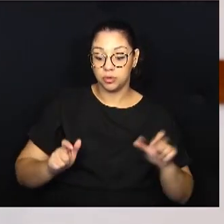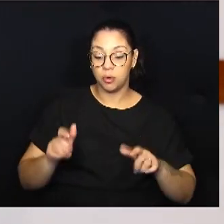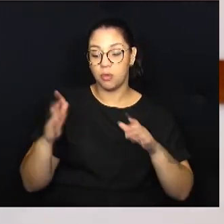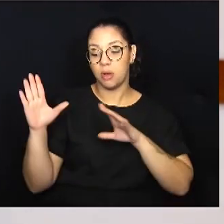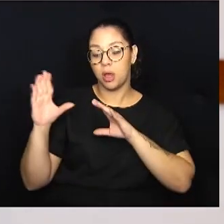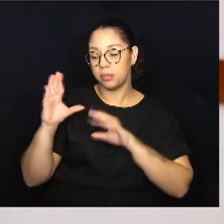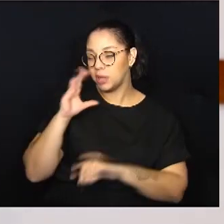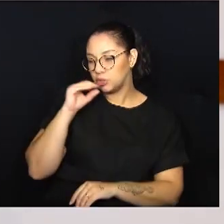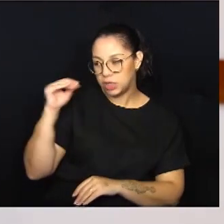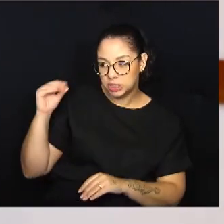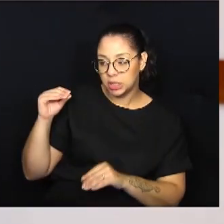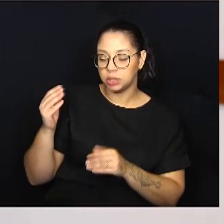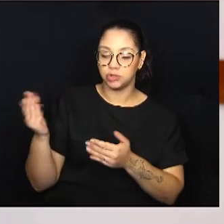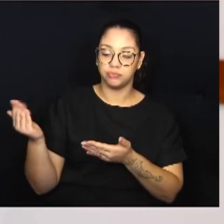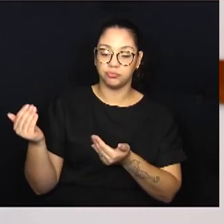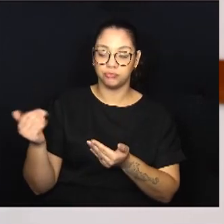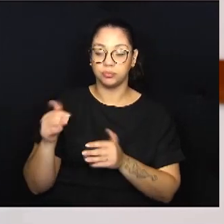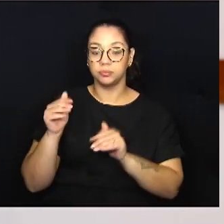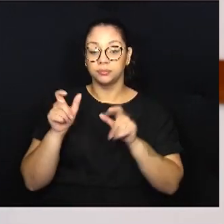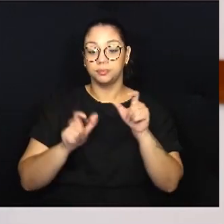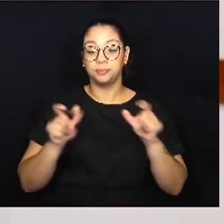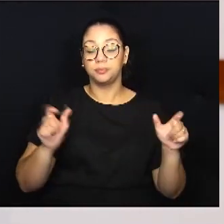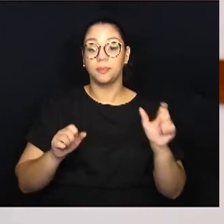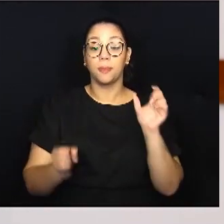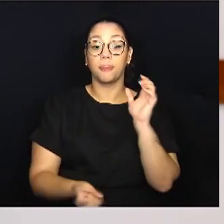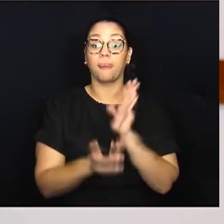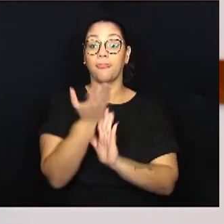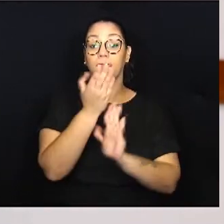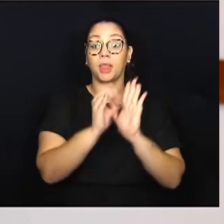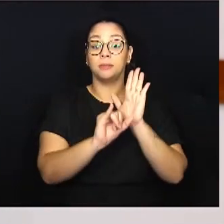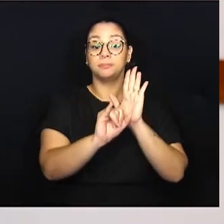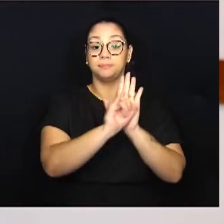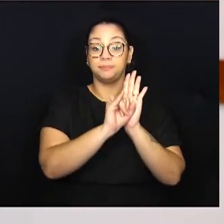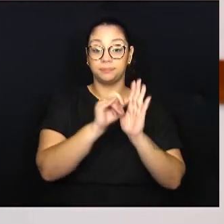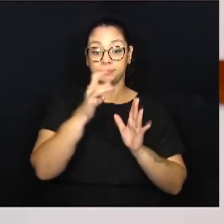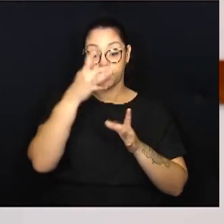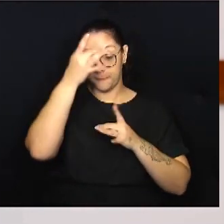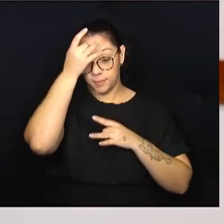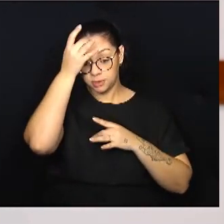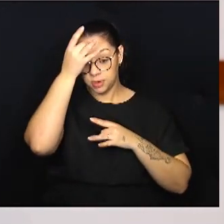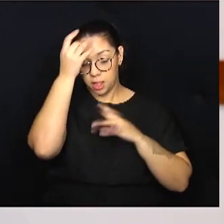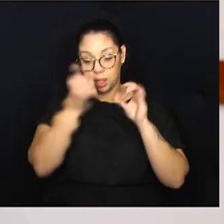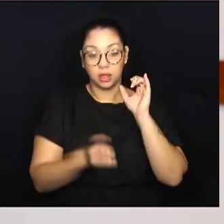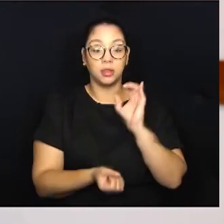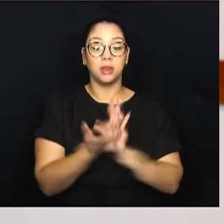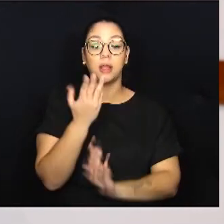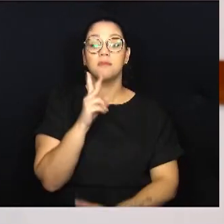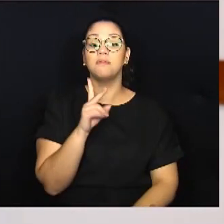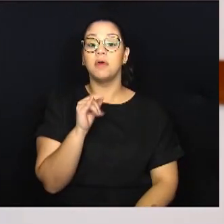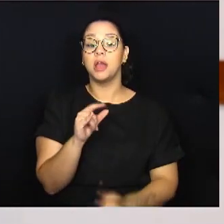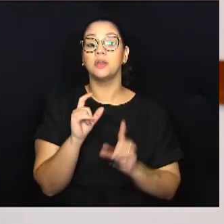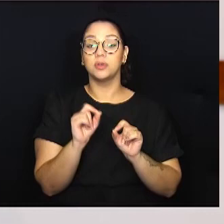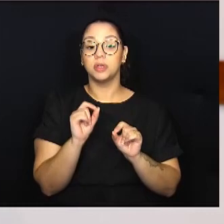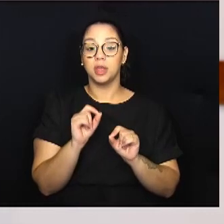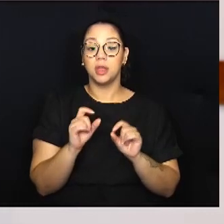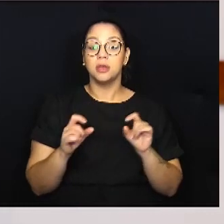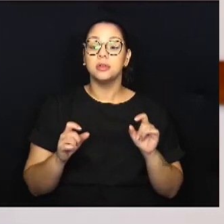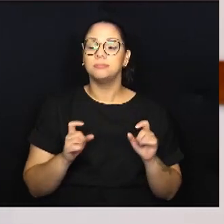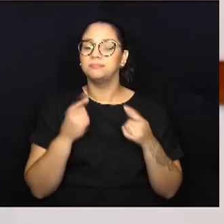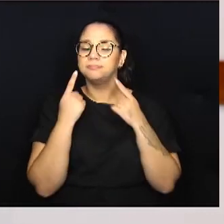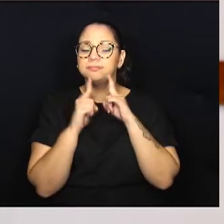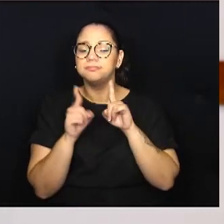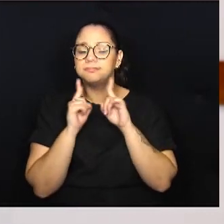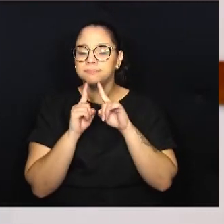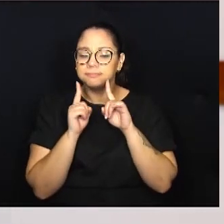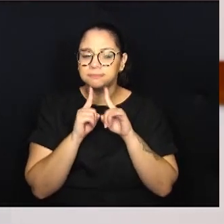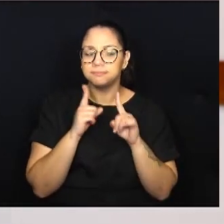adolescente, começa a formar a sua identidade, começa a formar a sua personalidade, ele vai ser um indivíduo mais combativo e questionador. Ele